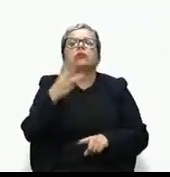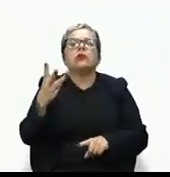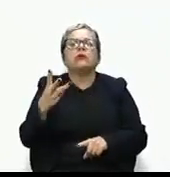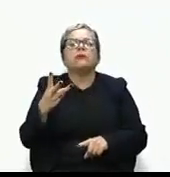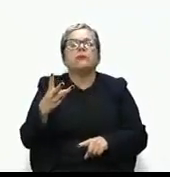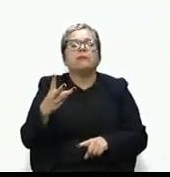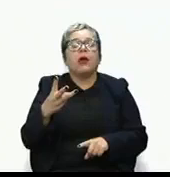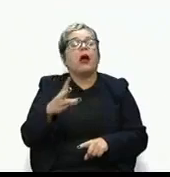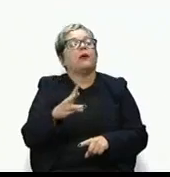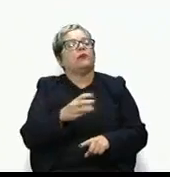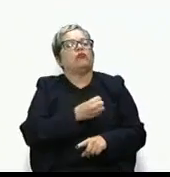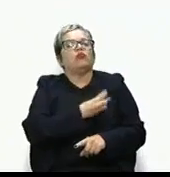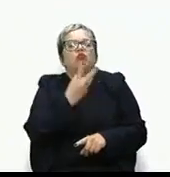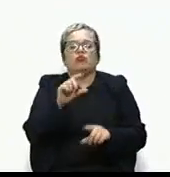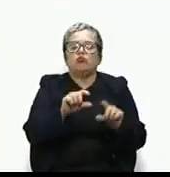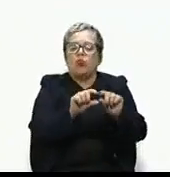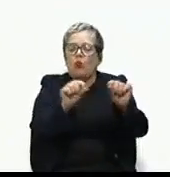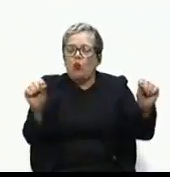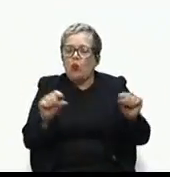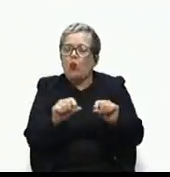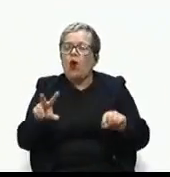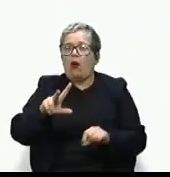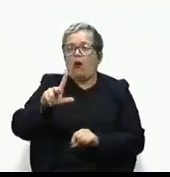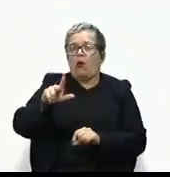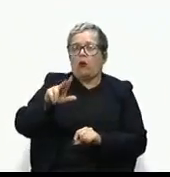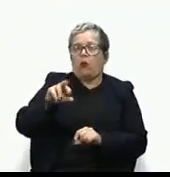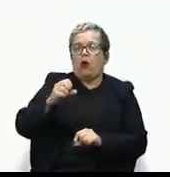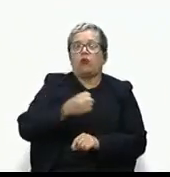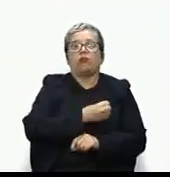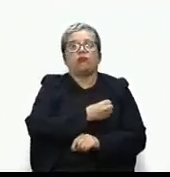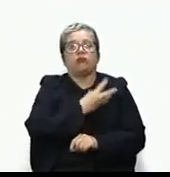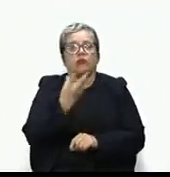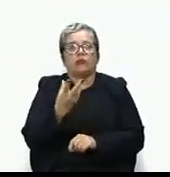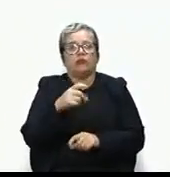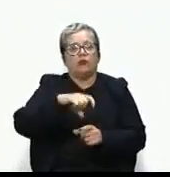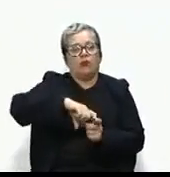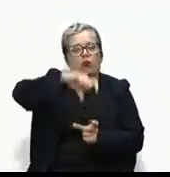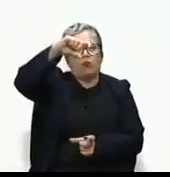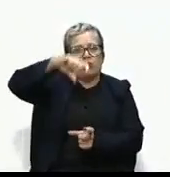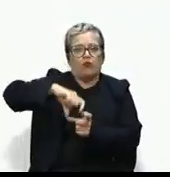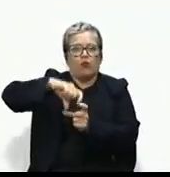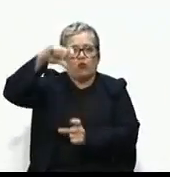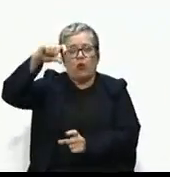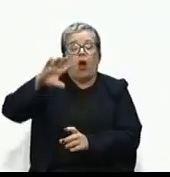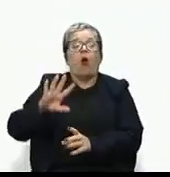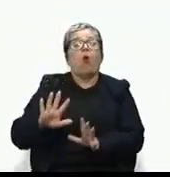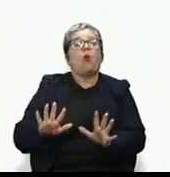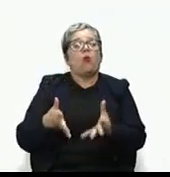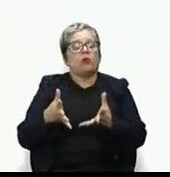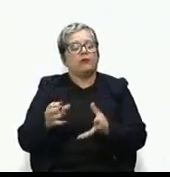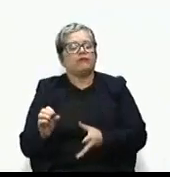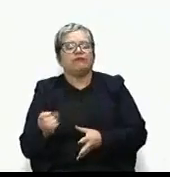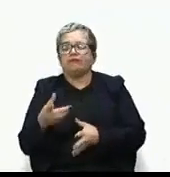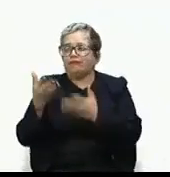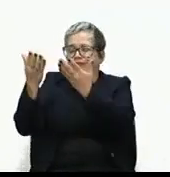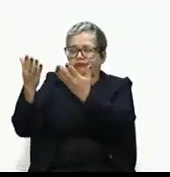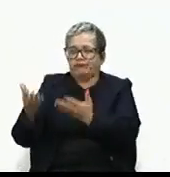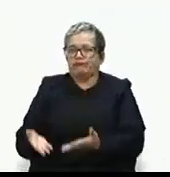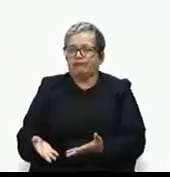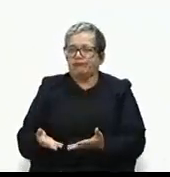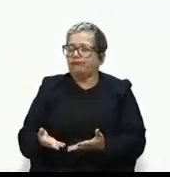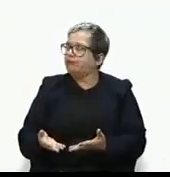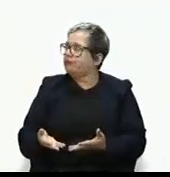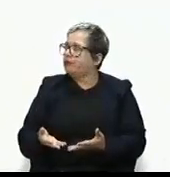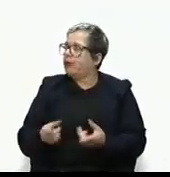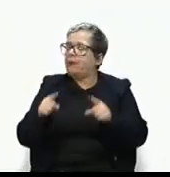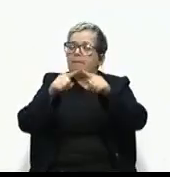inferir? Que o número de linhas é igual ao número de colunas. Então, quando isso acontece, nós consideramos que